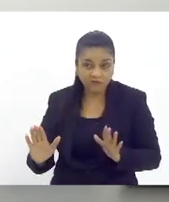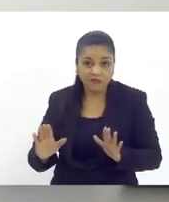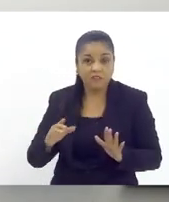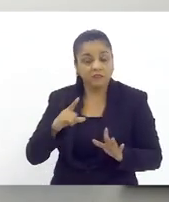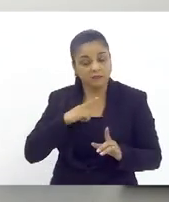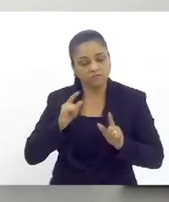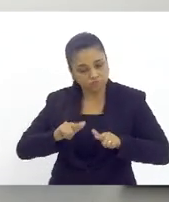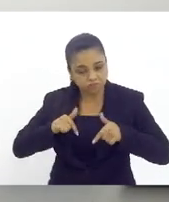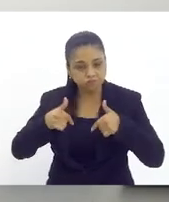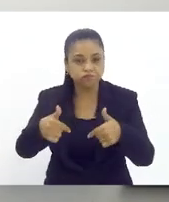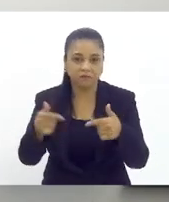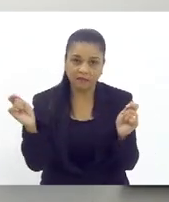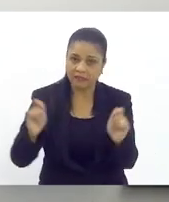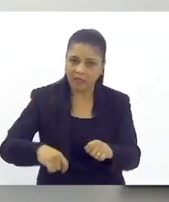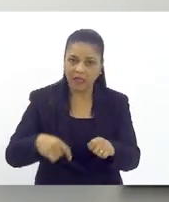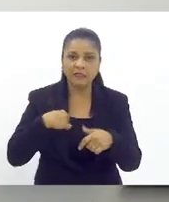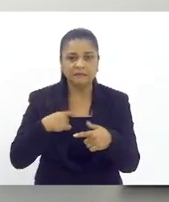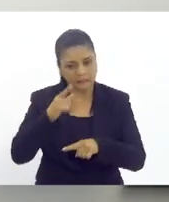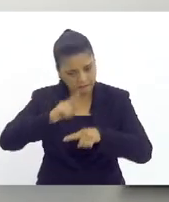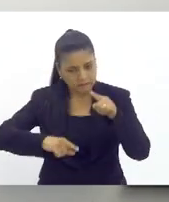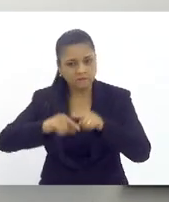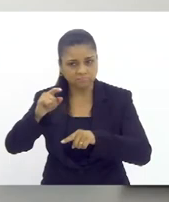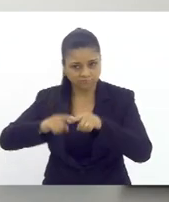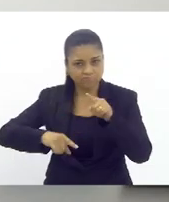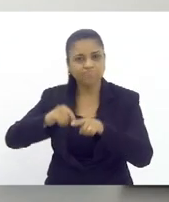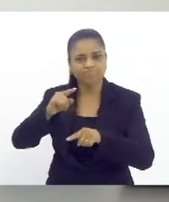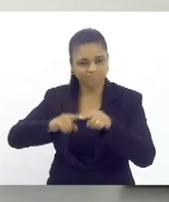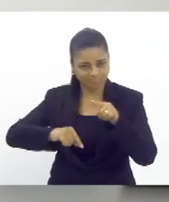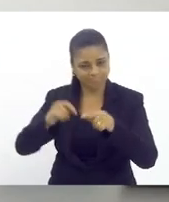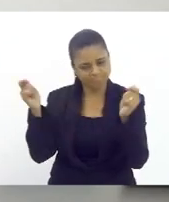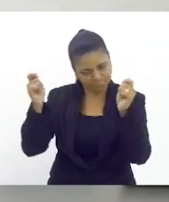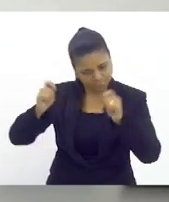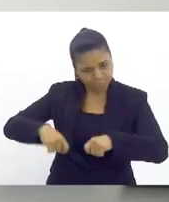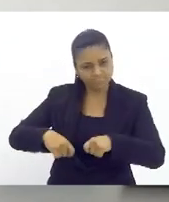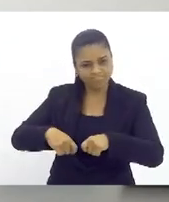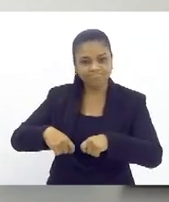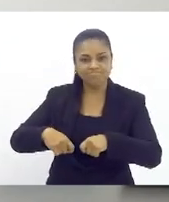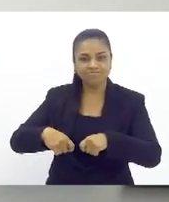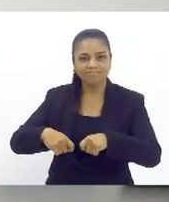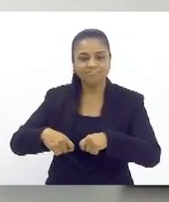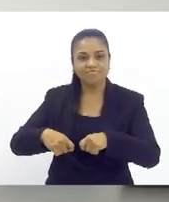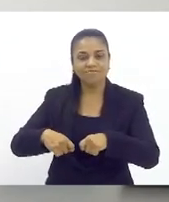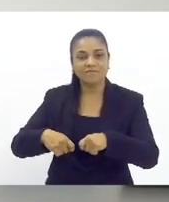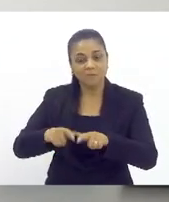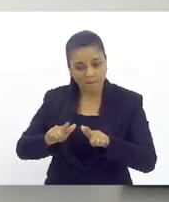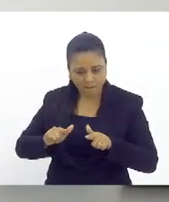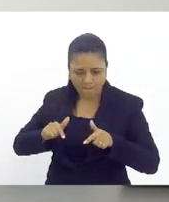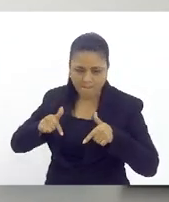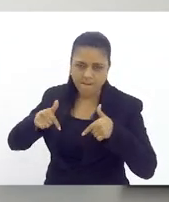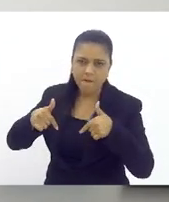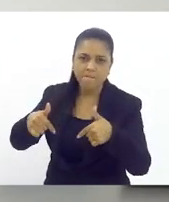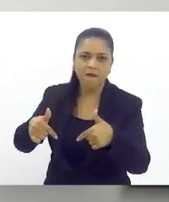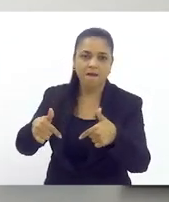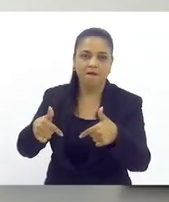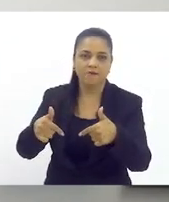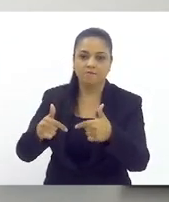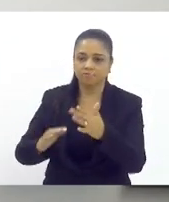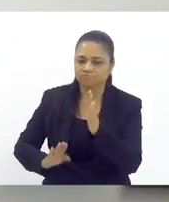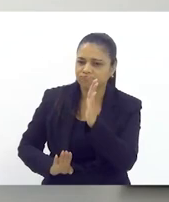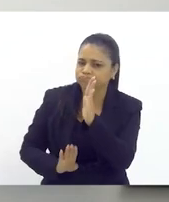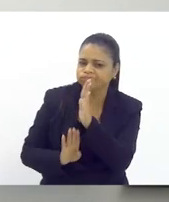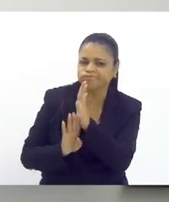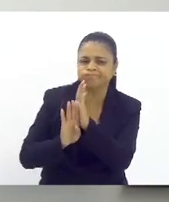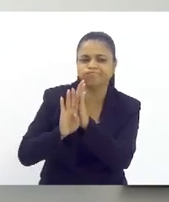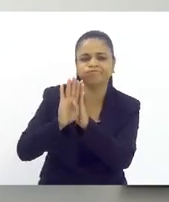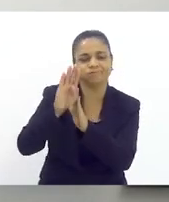os instrumentos de inteligência e de capacidade para fazer isso acelerar e ganhar a escala né então assim